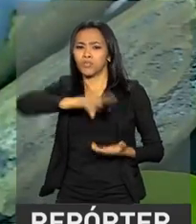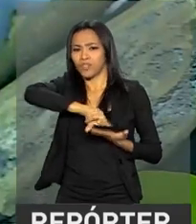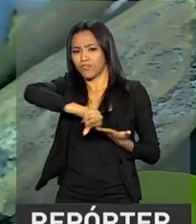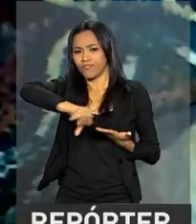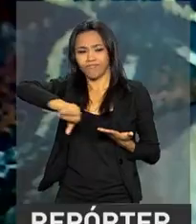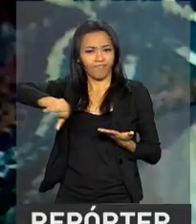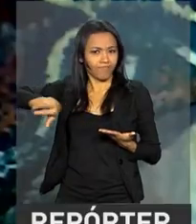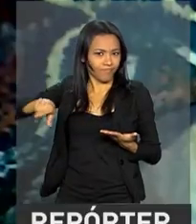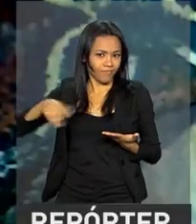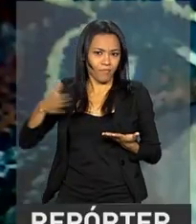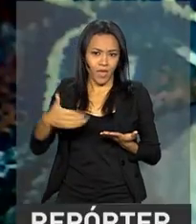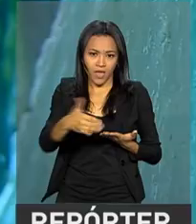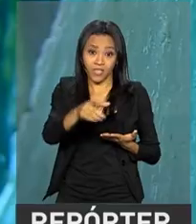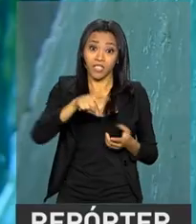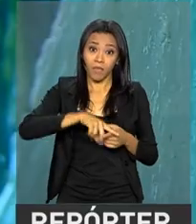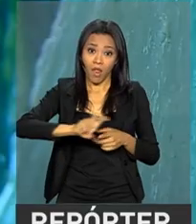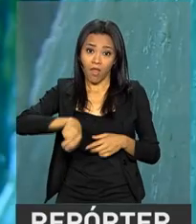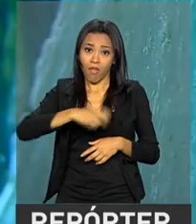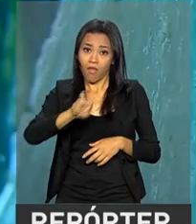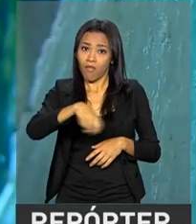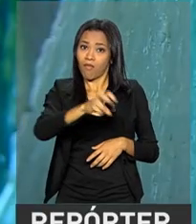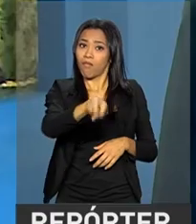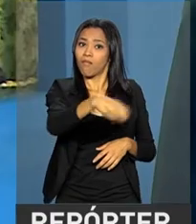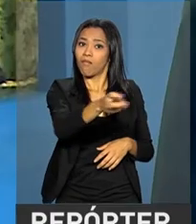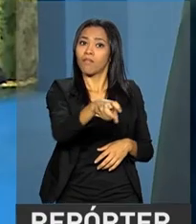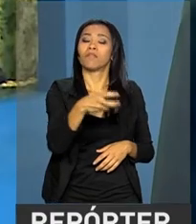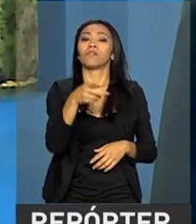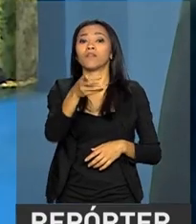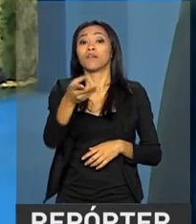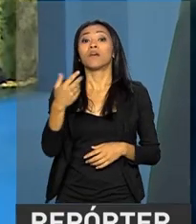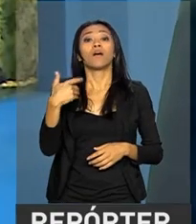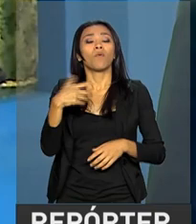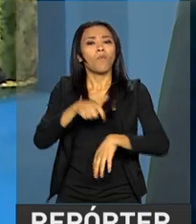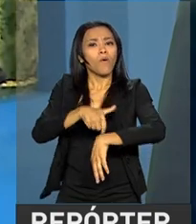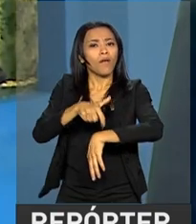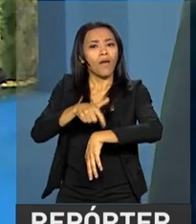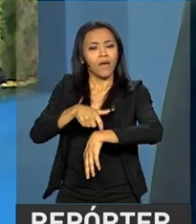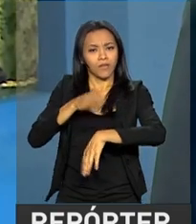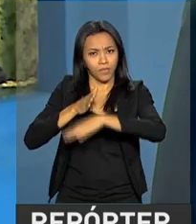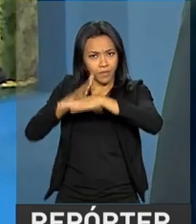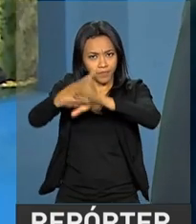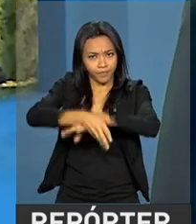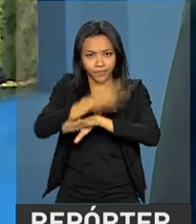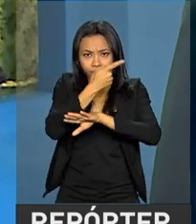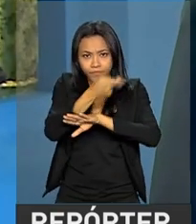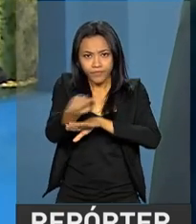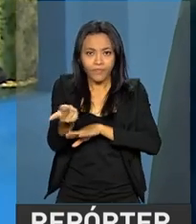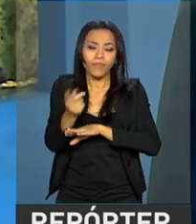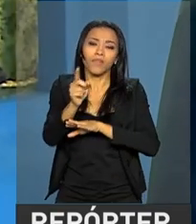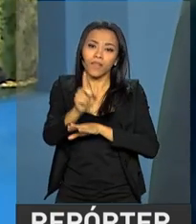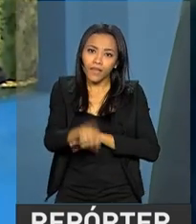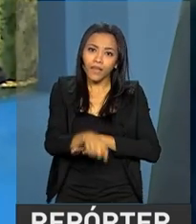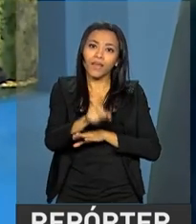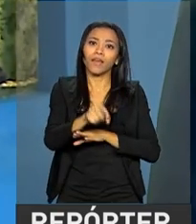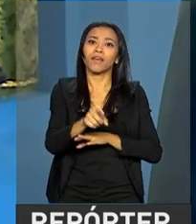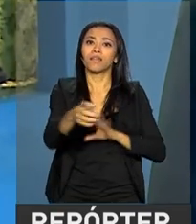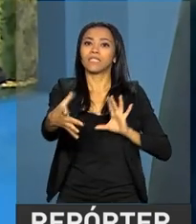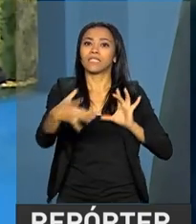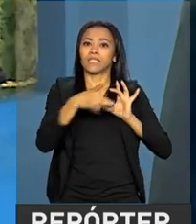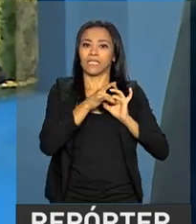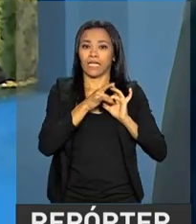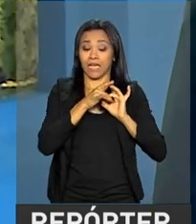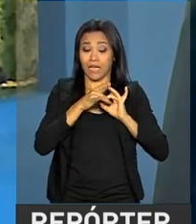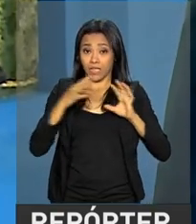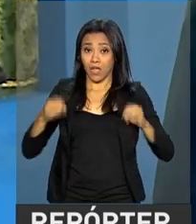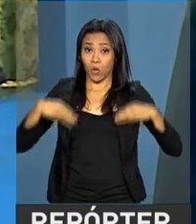da região, como a jiboia e a sucuri. O horário de funcionamento do aquário, que é vinculado ao Ministério da